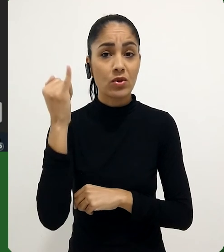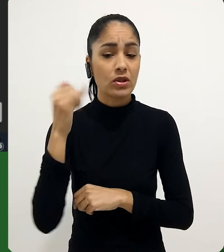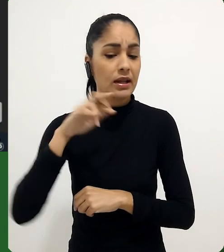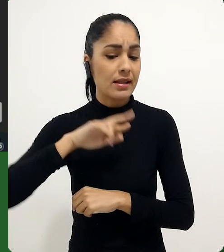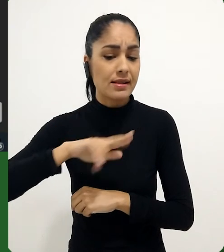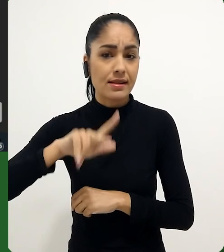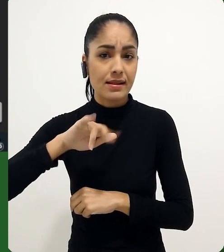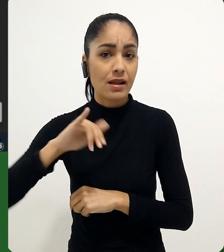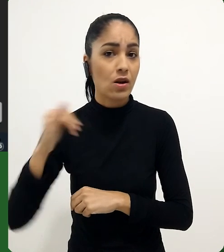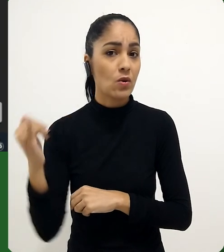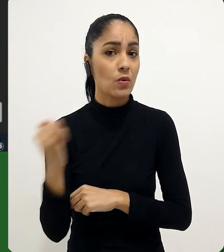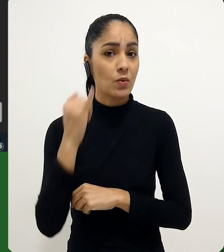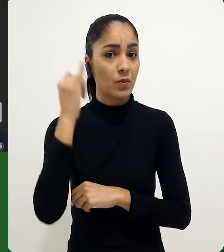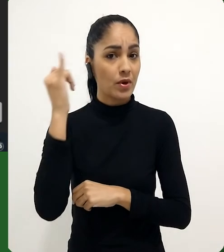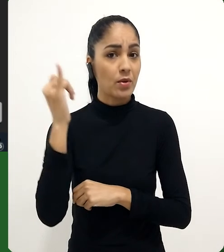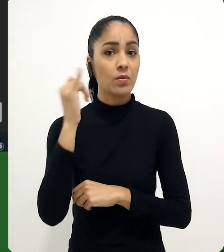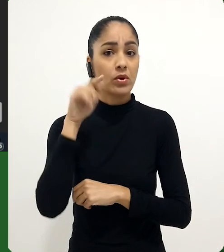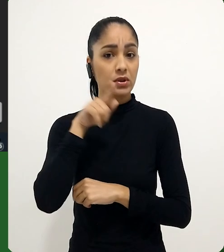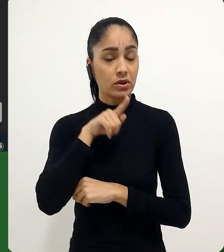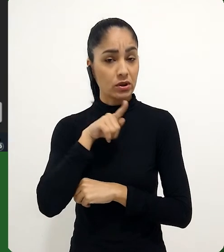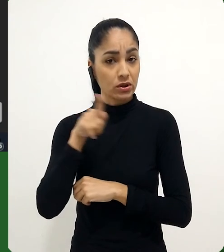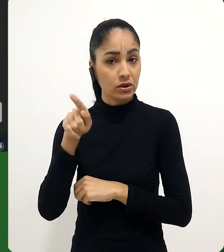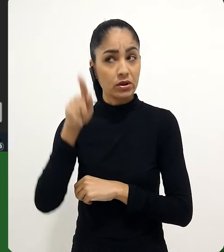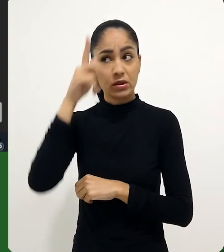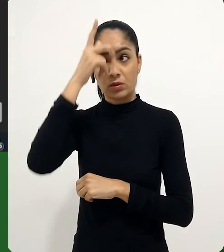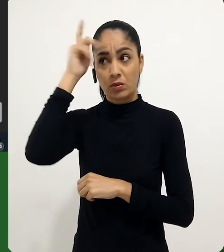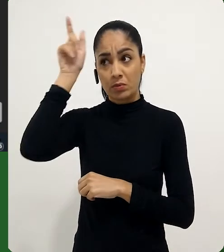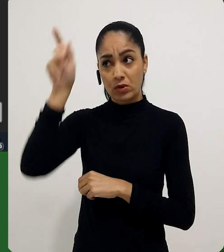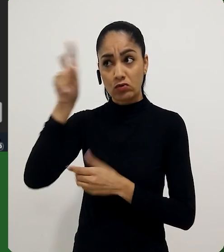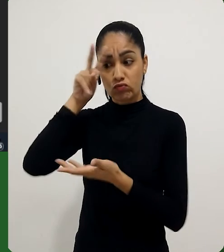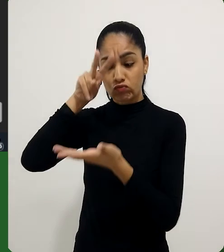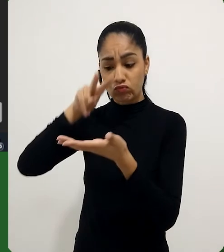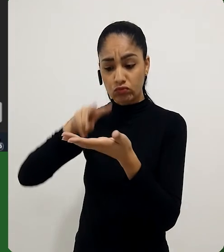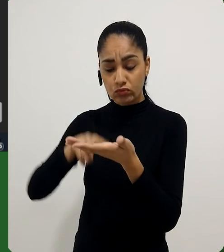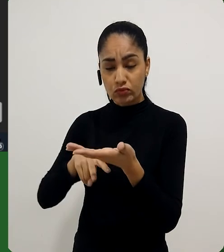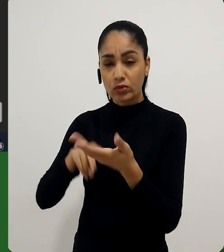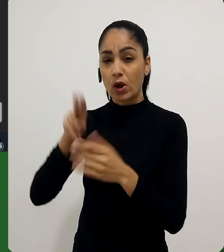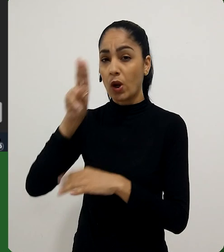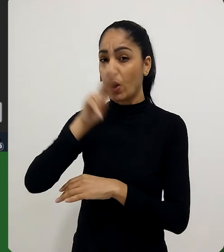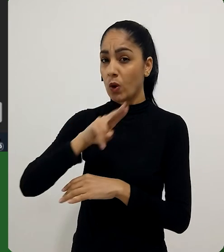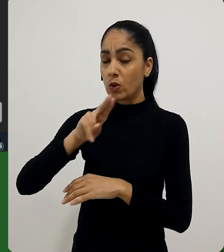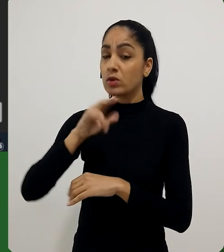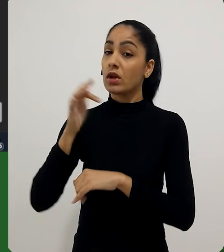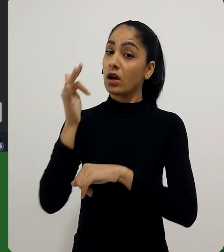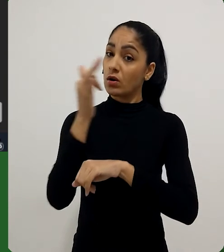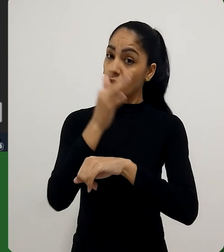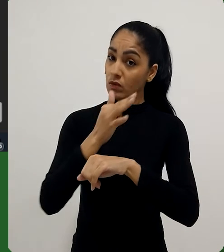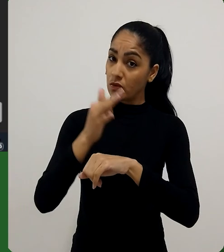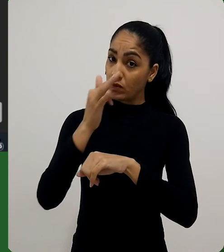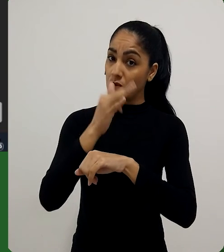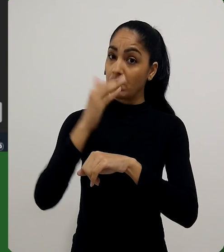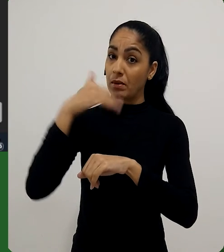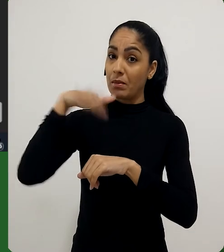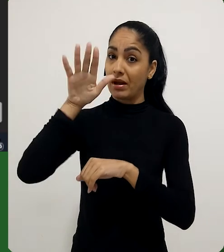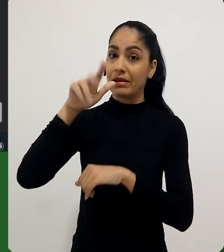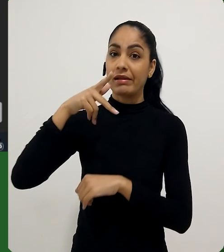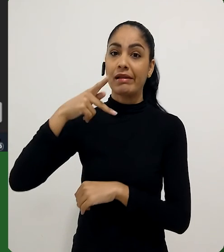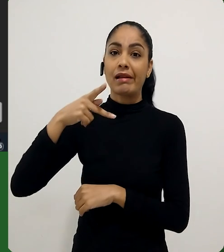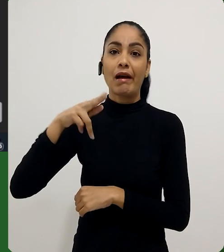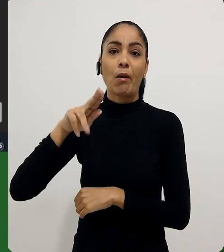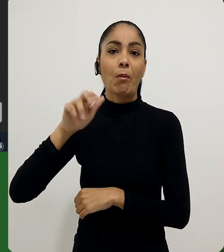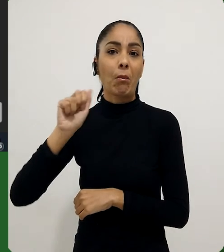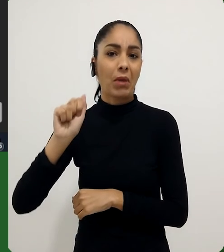selecionar o que é importante e o que não é importante para o destinatário, né? Usar um grau